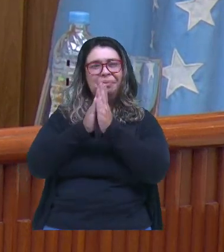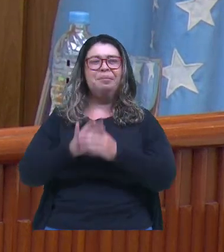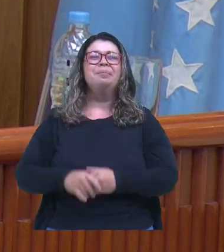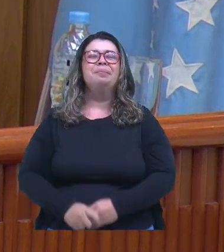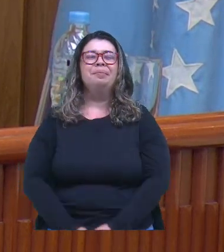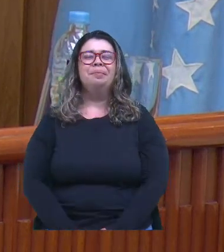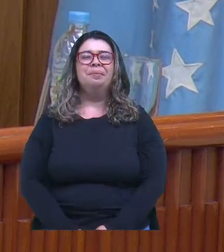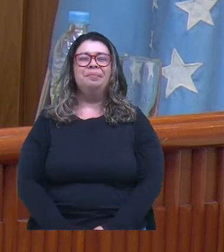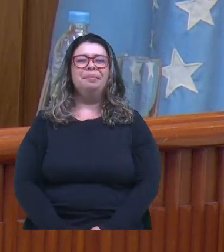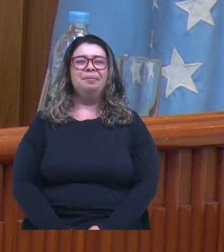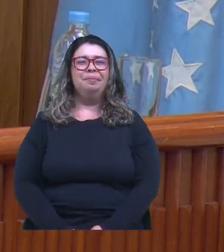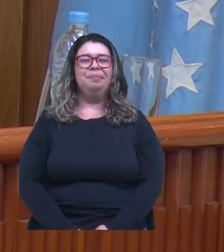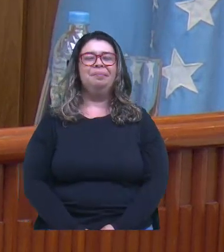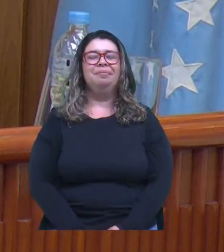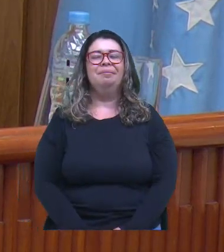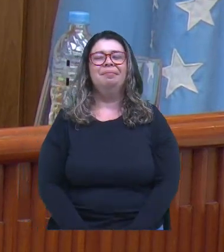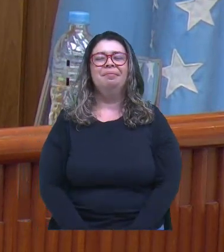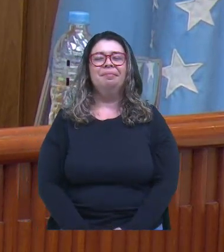Não, falou bonito.